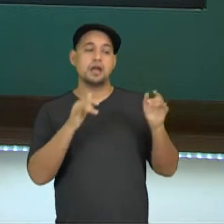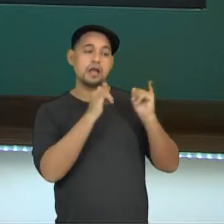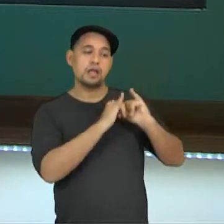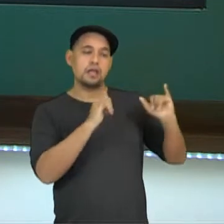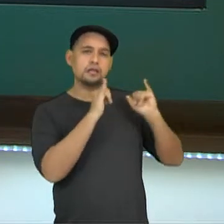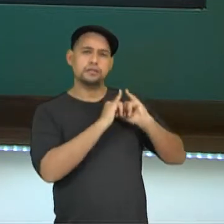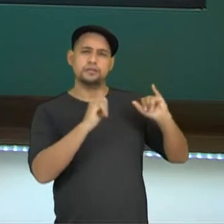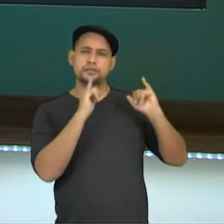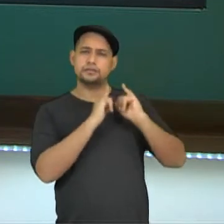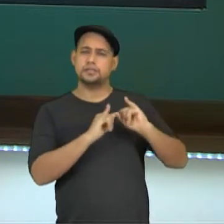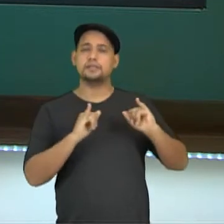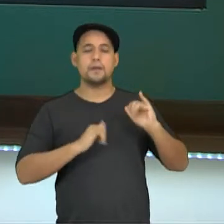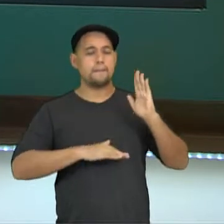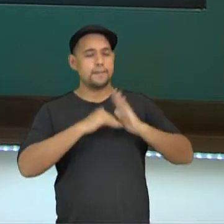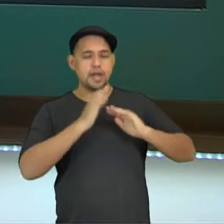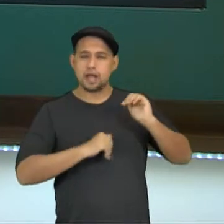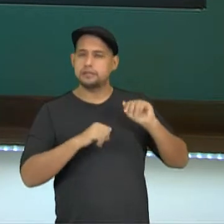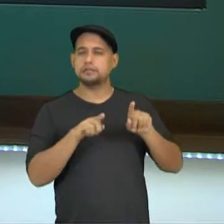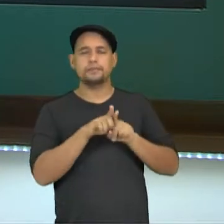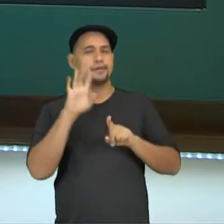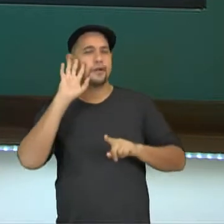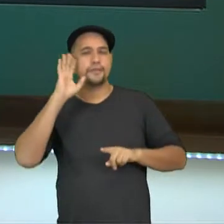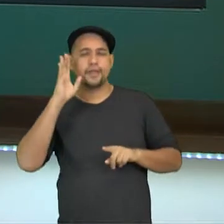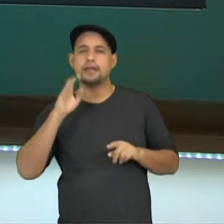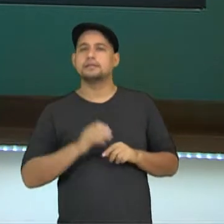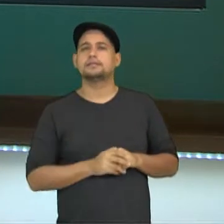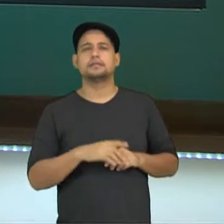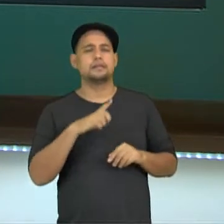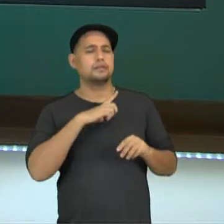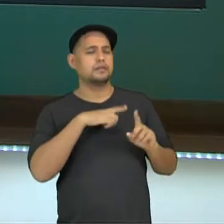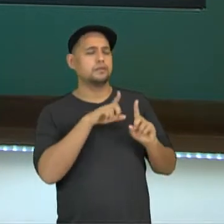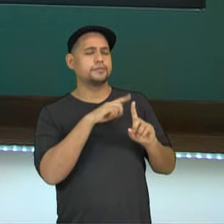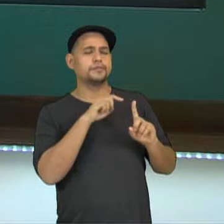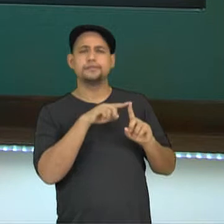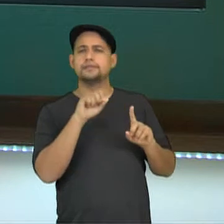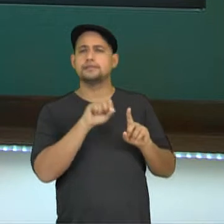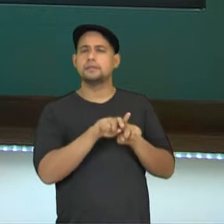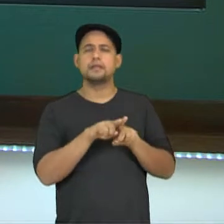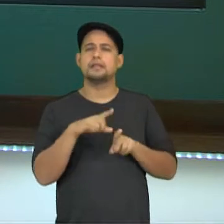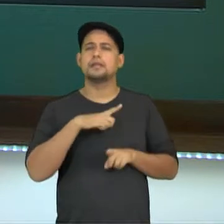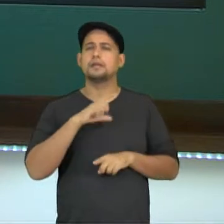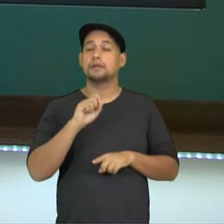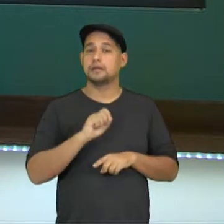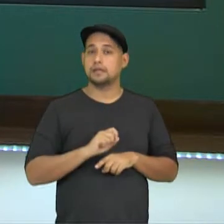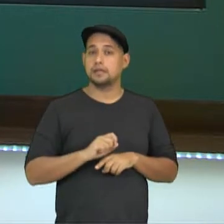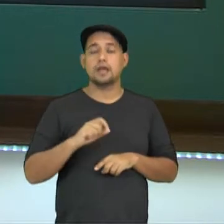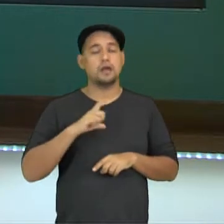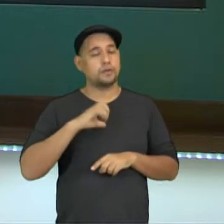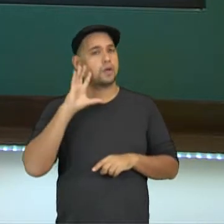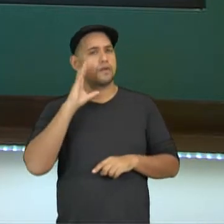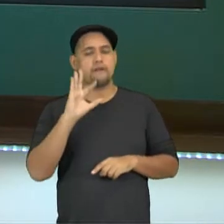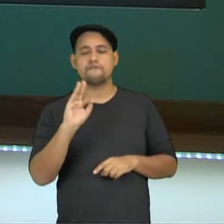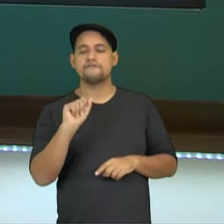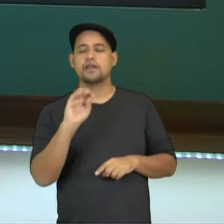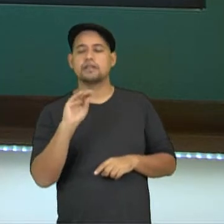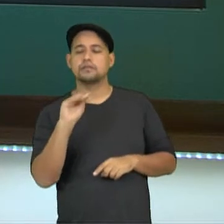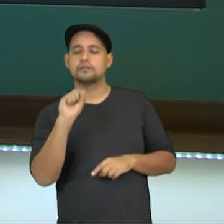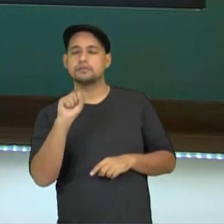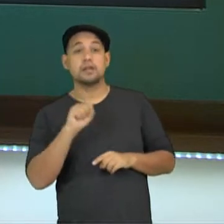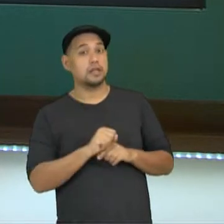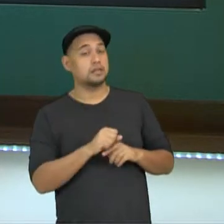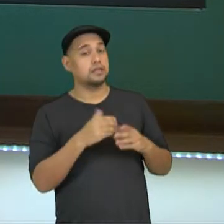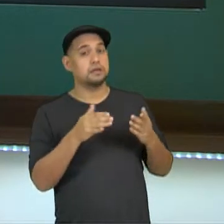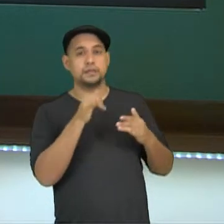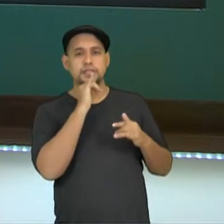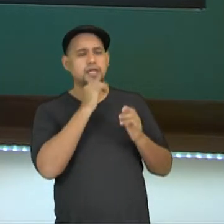mais ágil, prática, momentânea, objetiva e se atém aos fatos. A notícia, então, é um